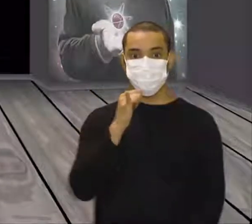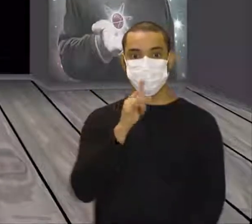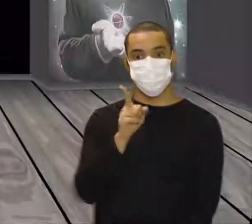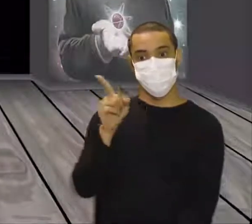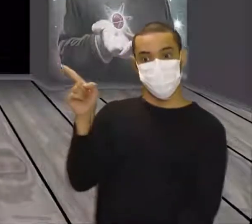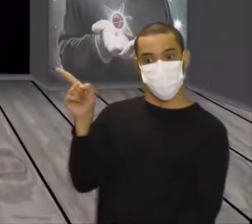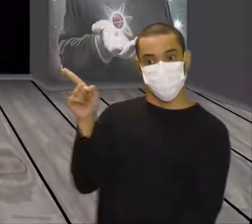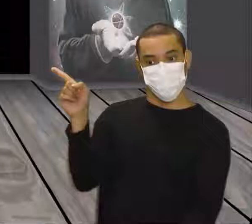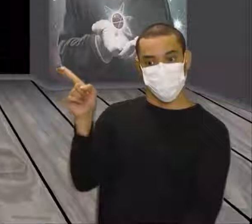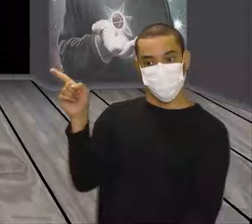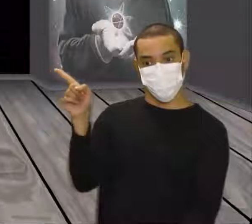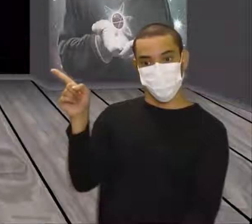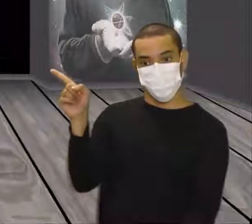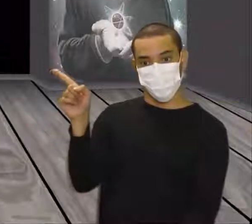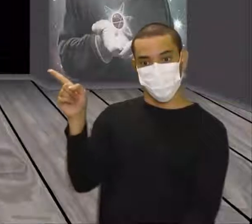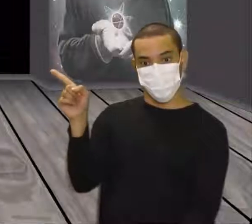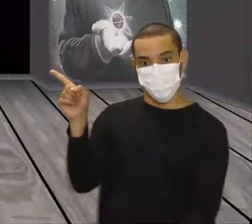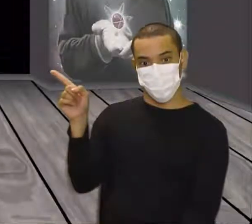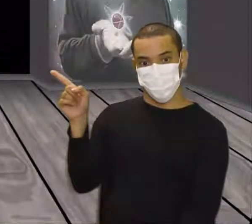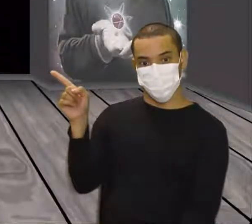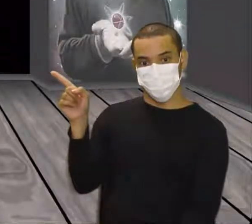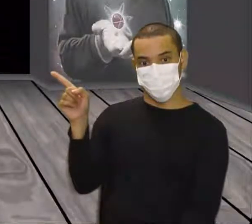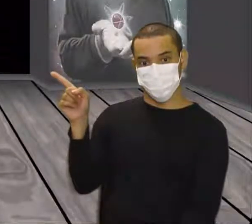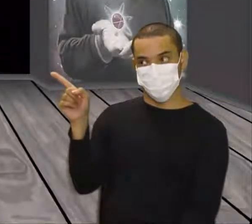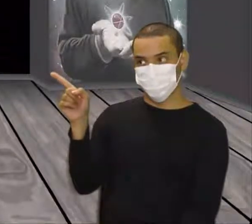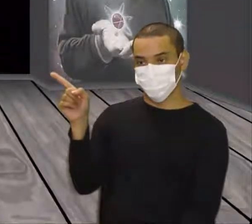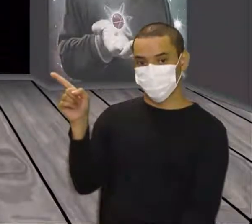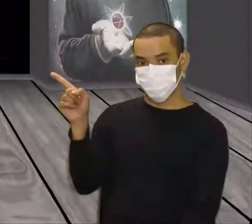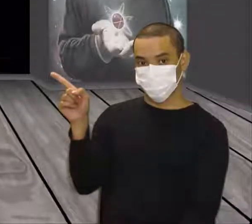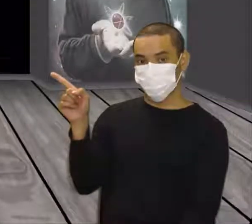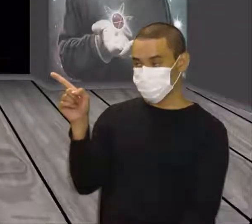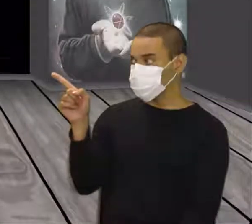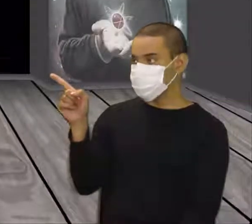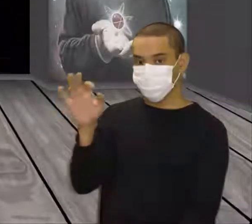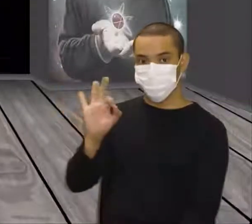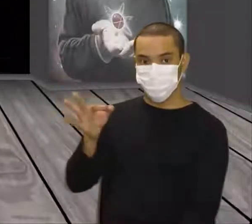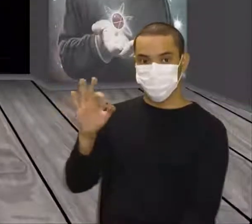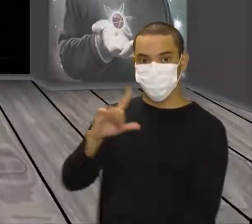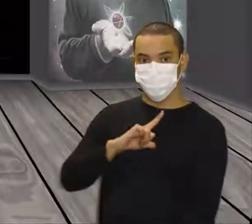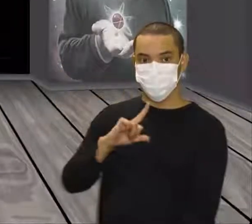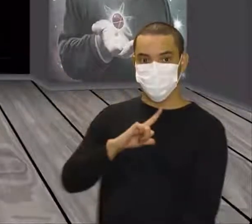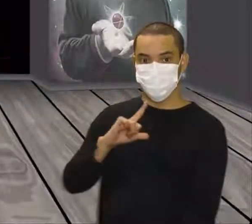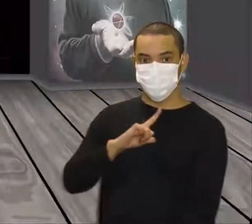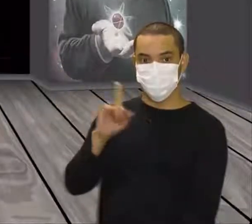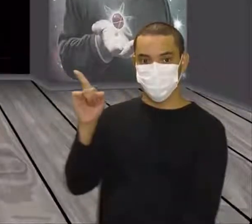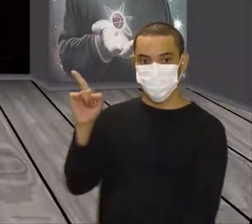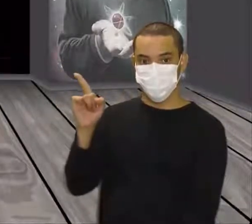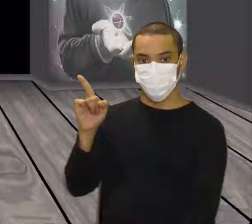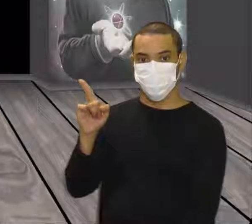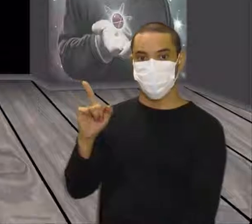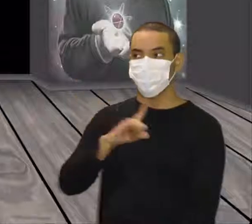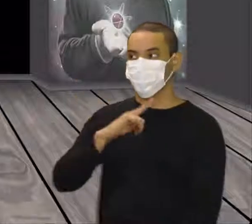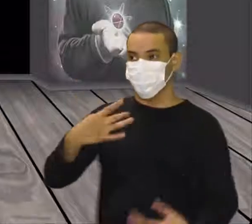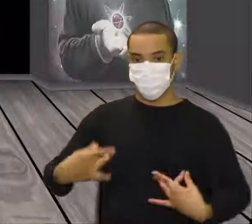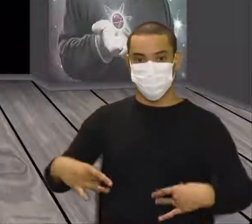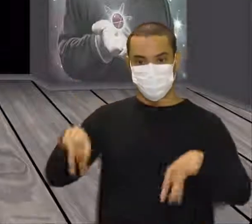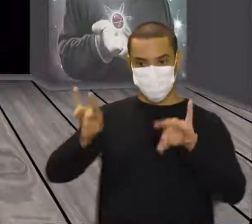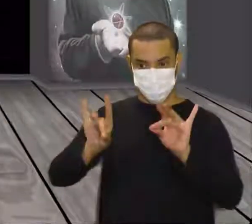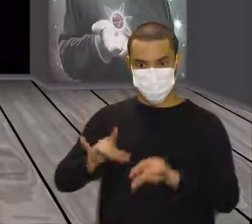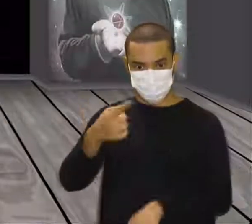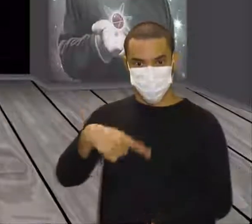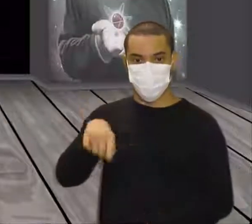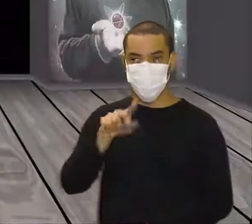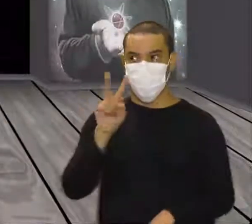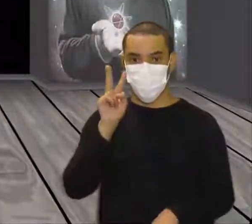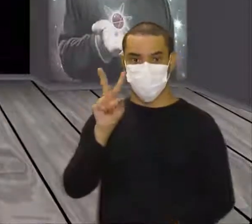vocês podem observar o que eu estava falando, olha só. Né, aqui nós temos as duas massas, no tecido aqui vocês podem